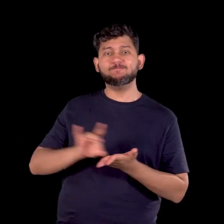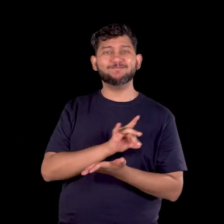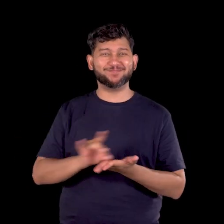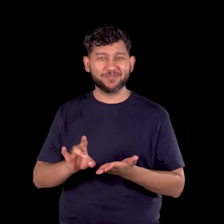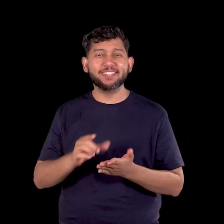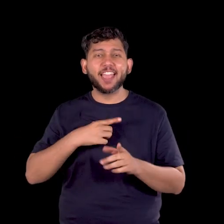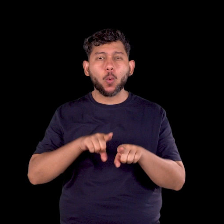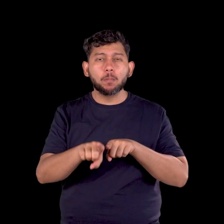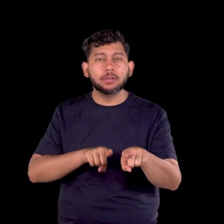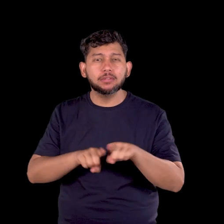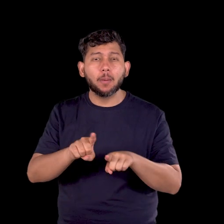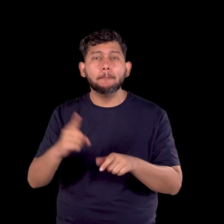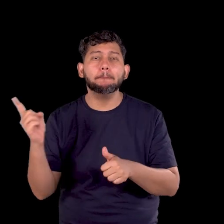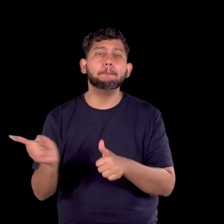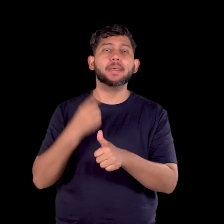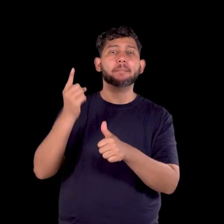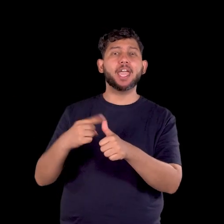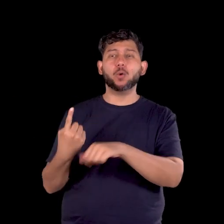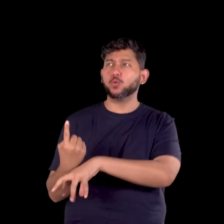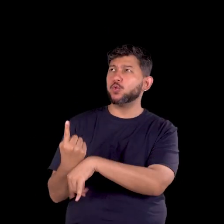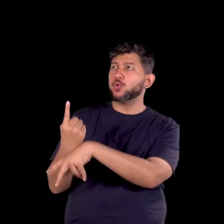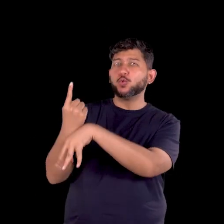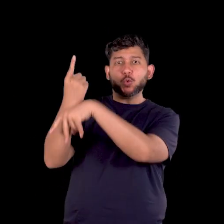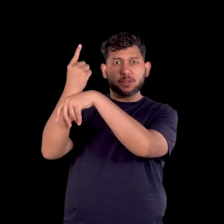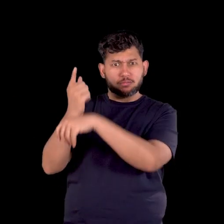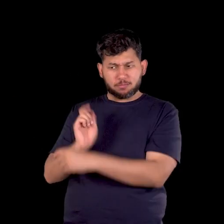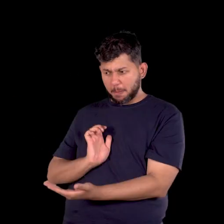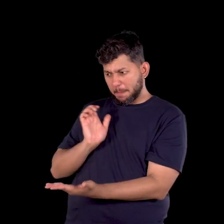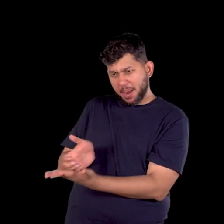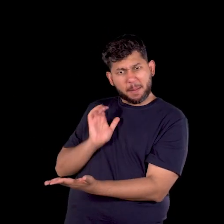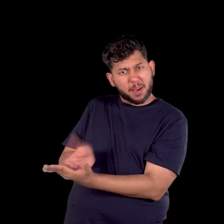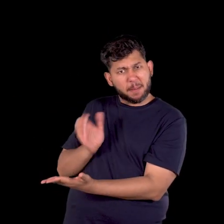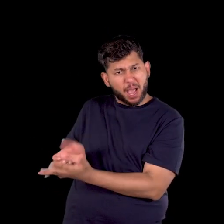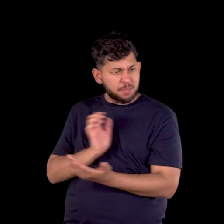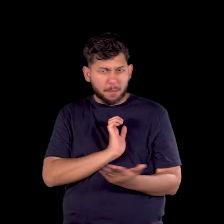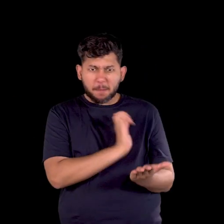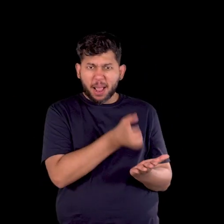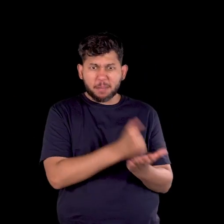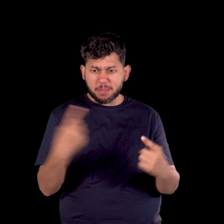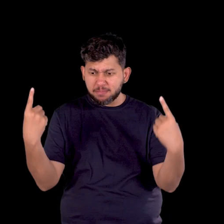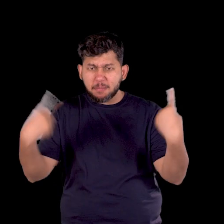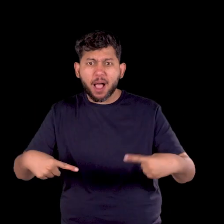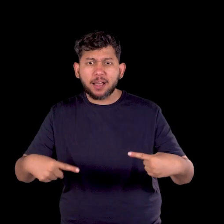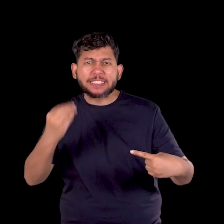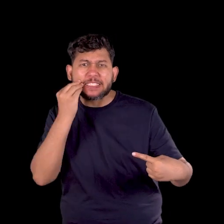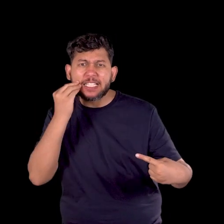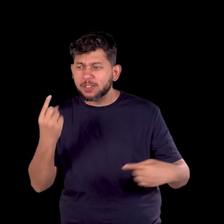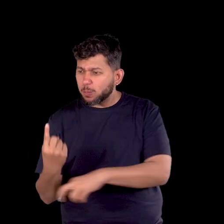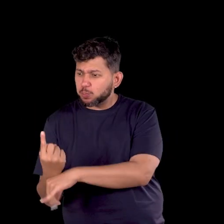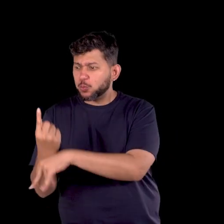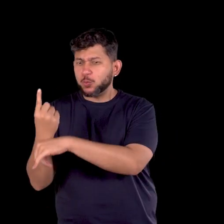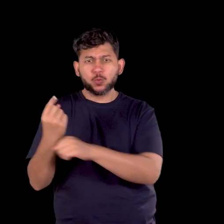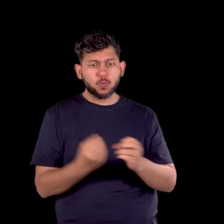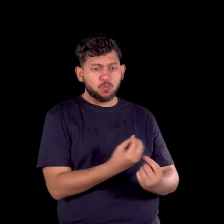o domínio tecnológico. Era o início da corrida espacial, que justificava altos investimentos na disputa